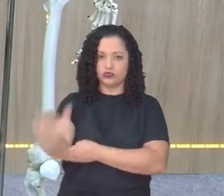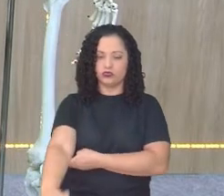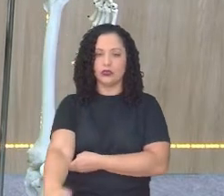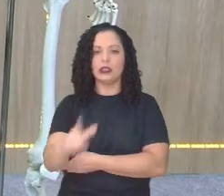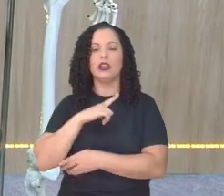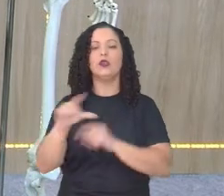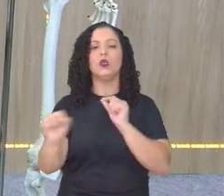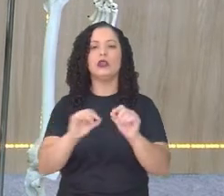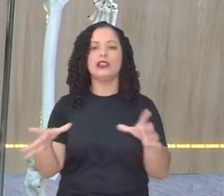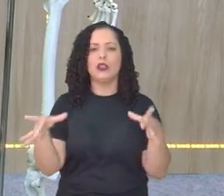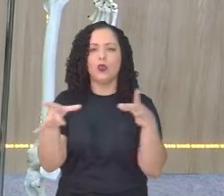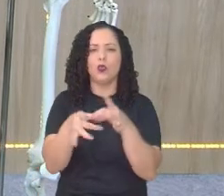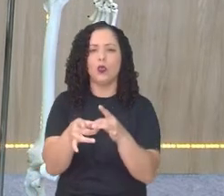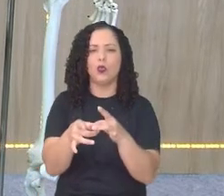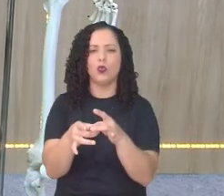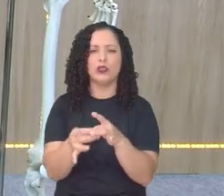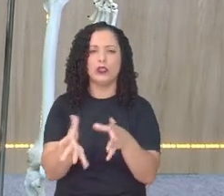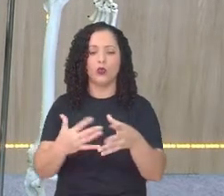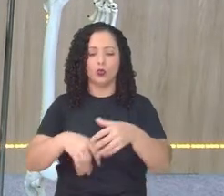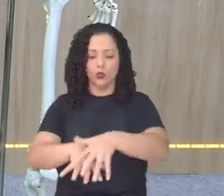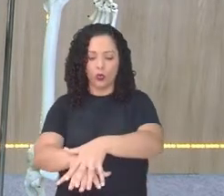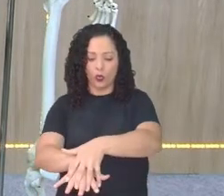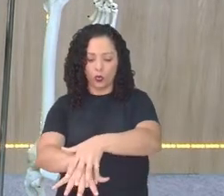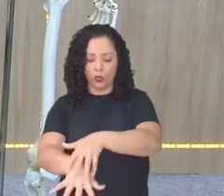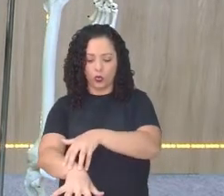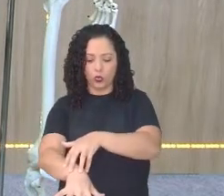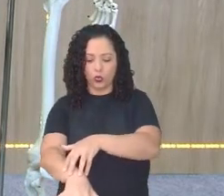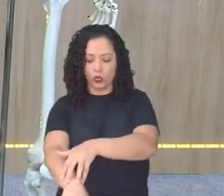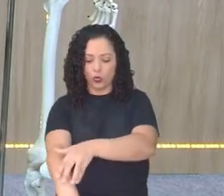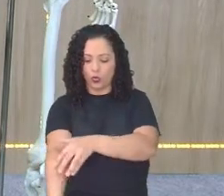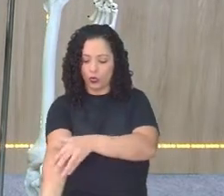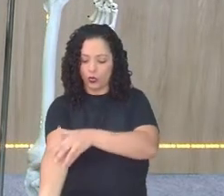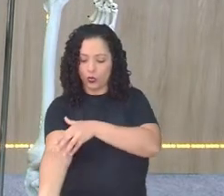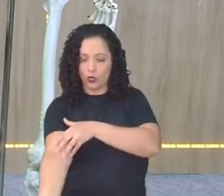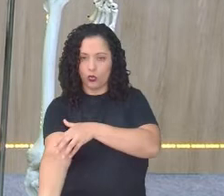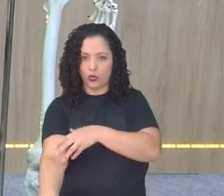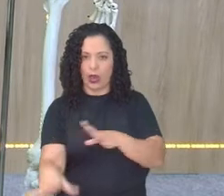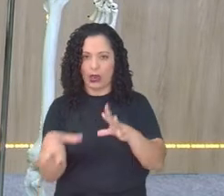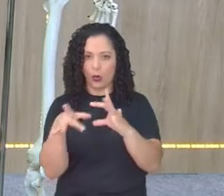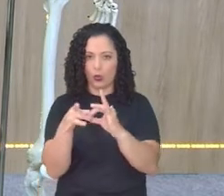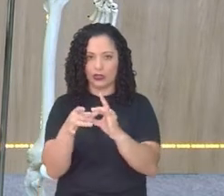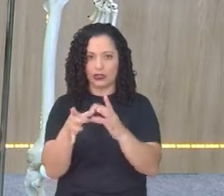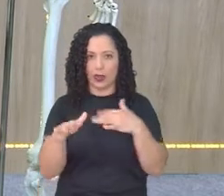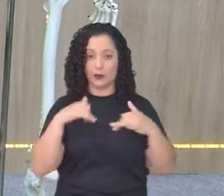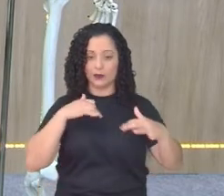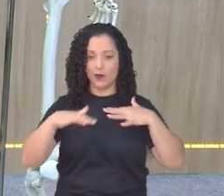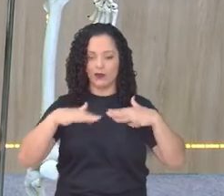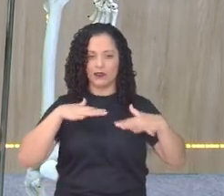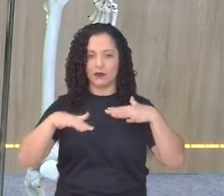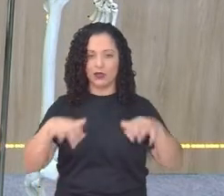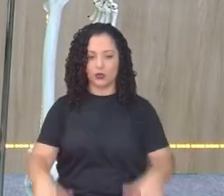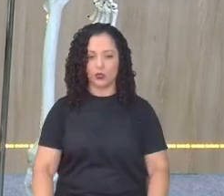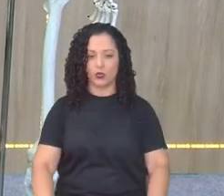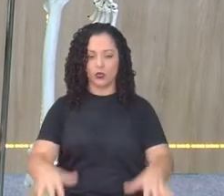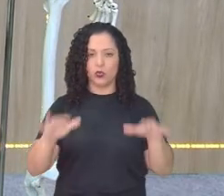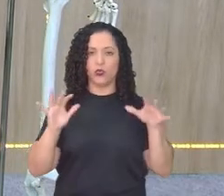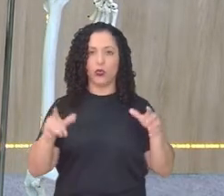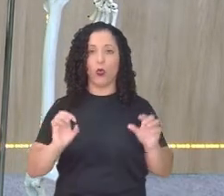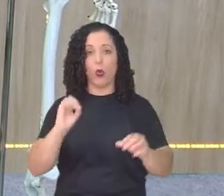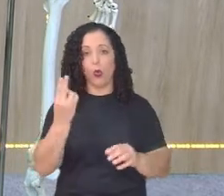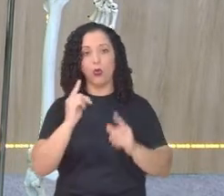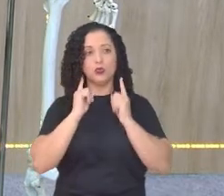como se fosse cabos de força, para poder erguer, né, o meu braço ou qualquer outro tipo de movimento, até um simples balançar de